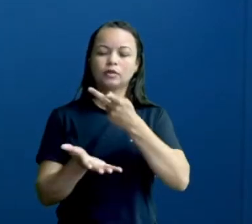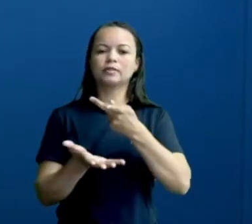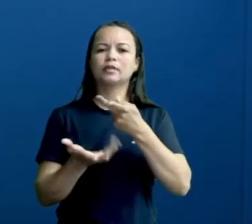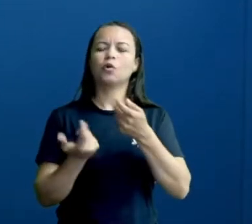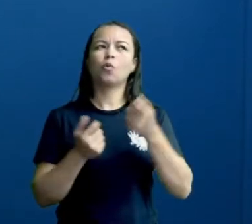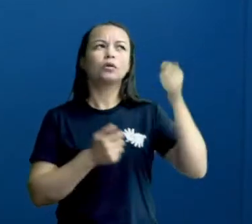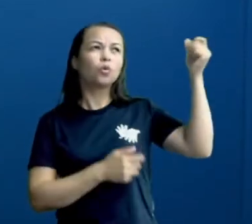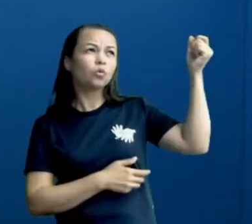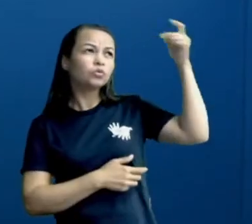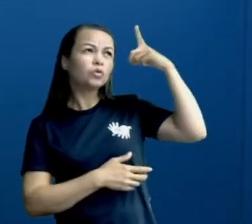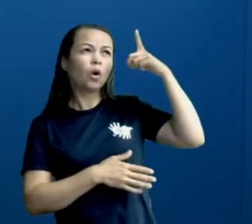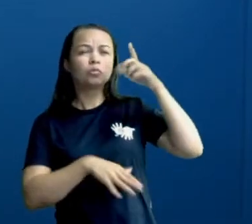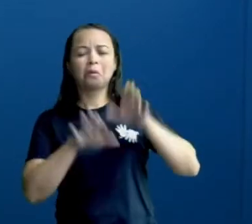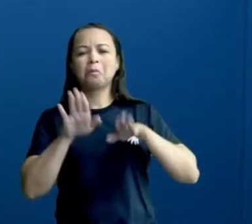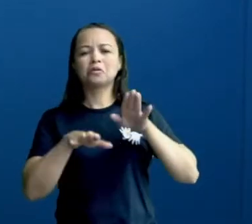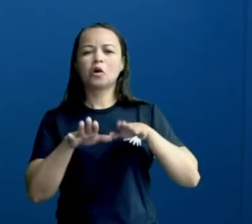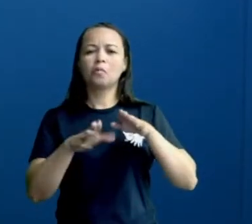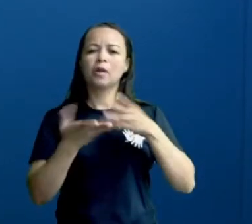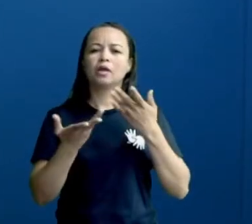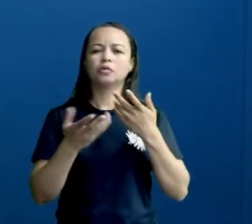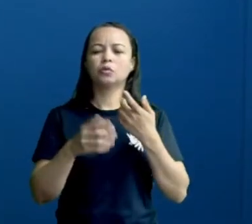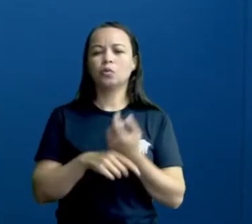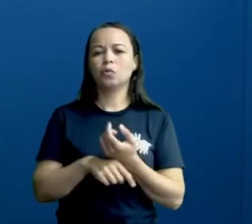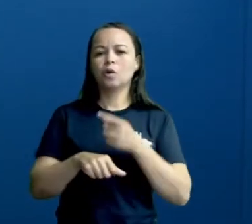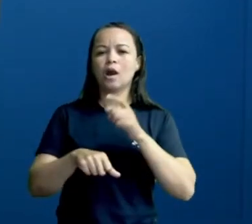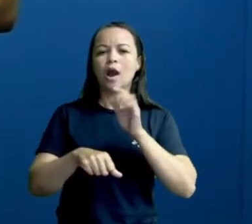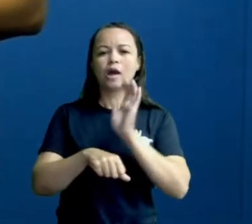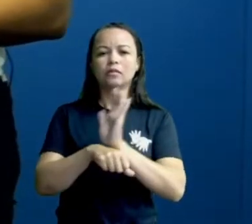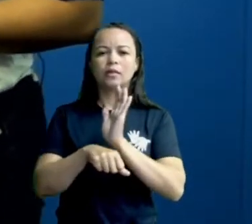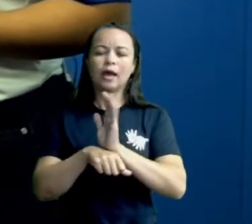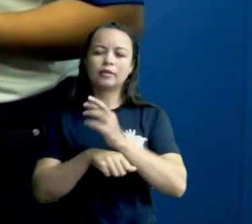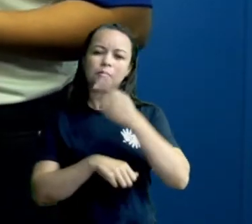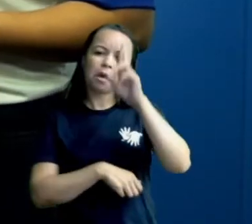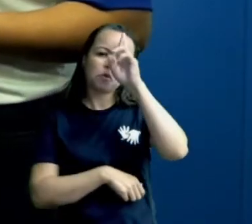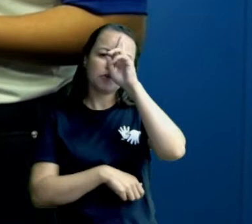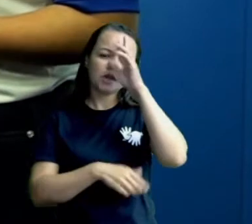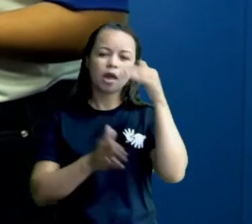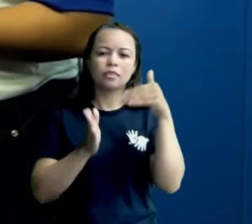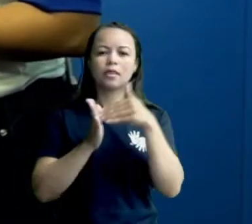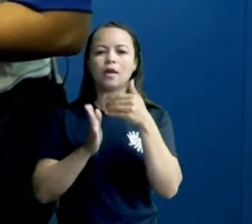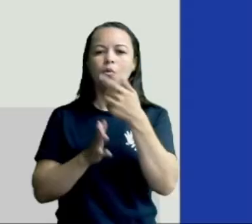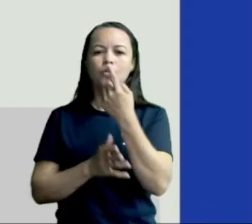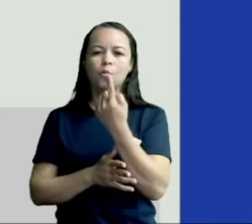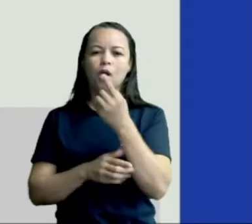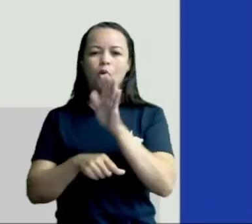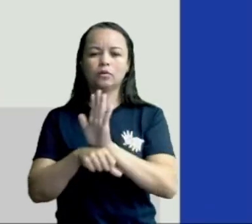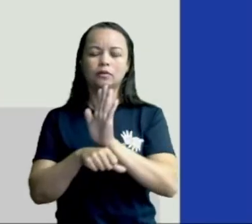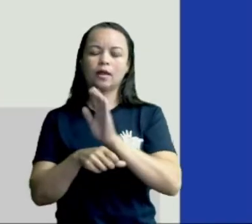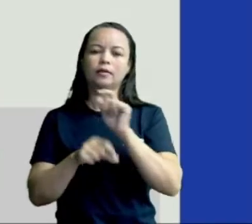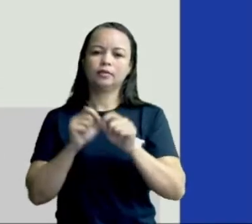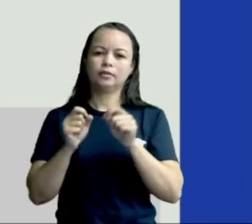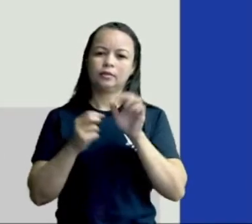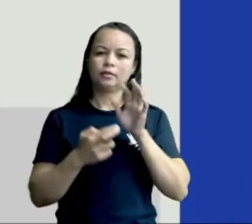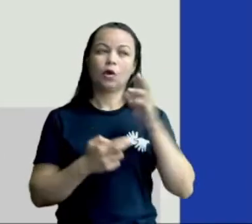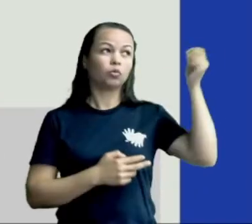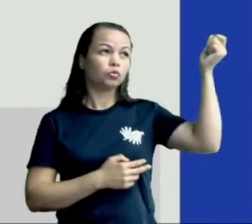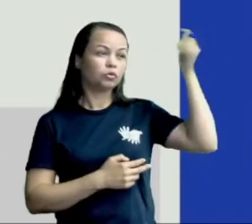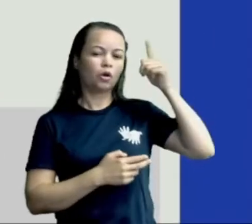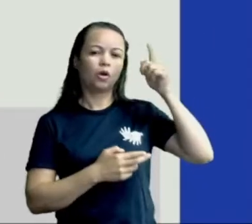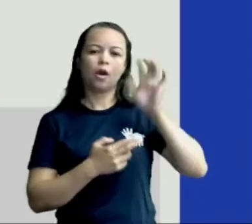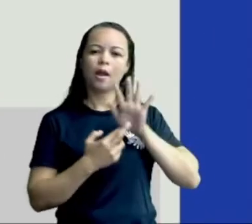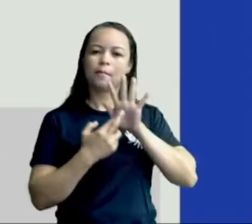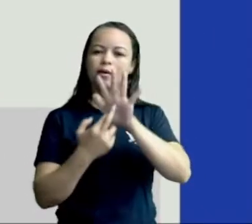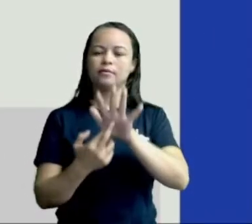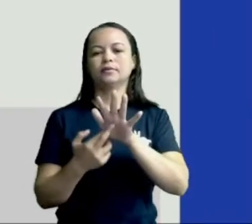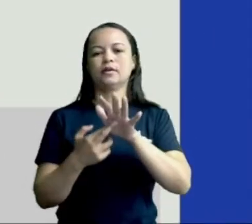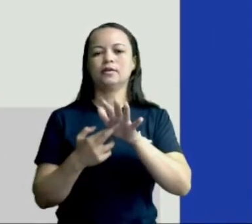bem a pino, entre meio-dia e 1h, assim a história conta. Então, o sol e o monte, eles representam a batalha.